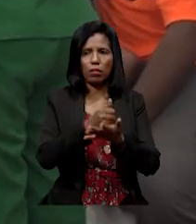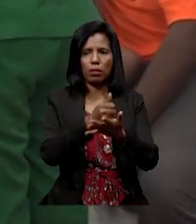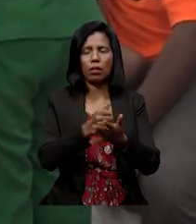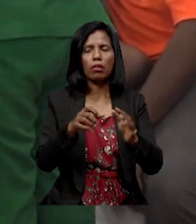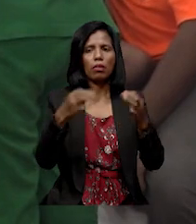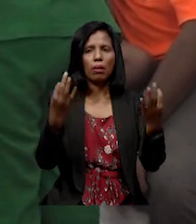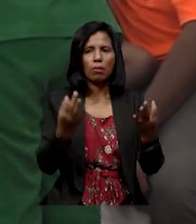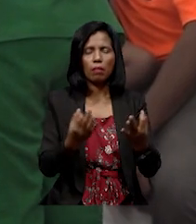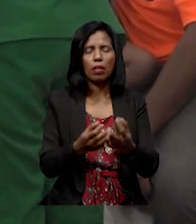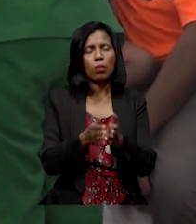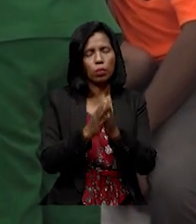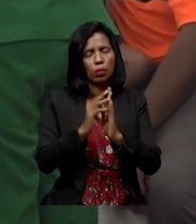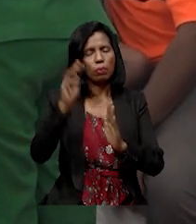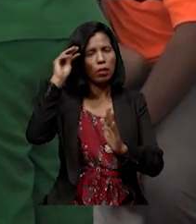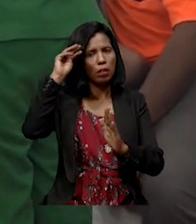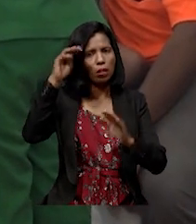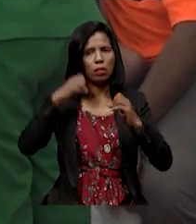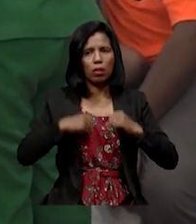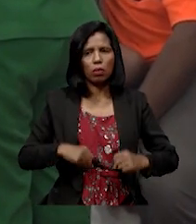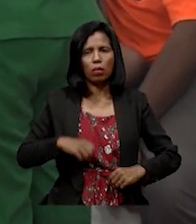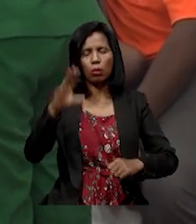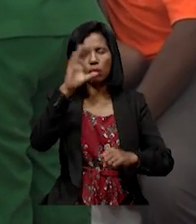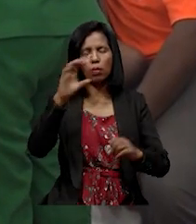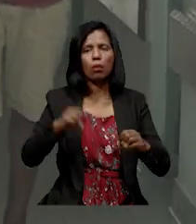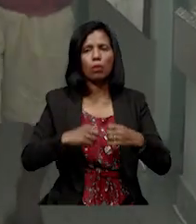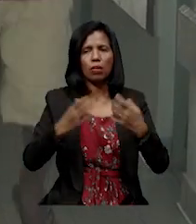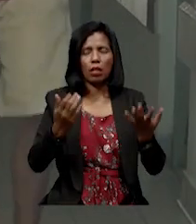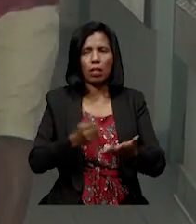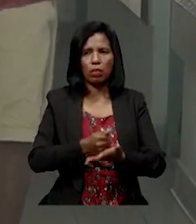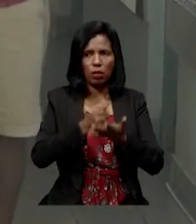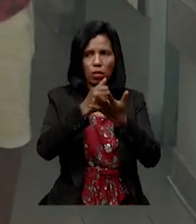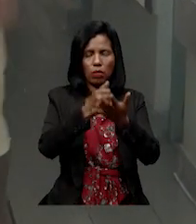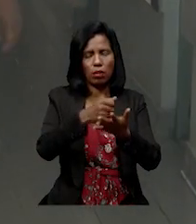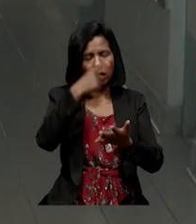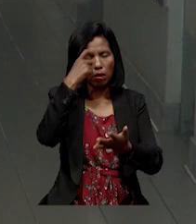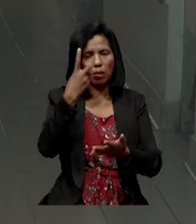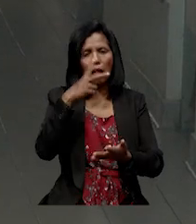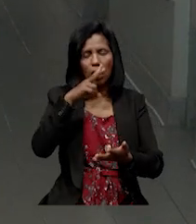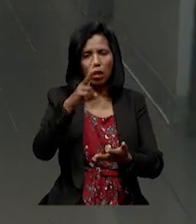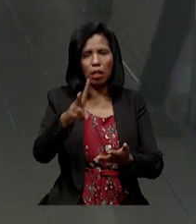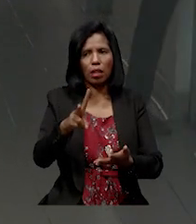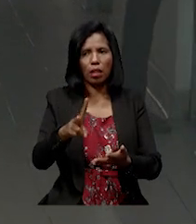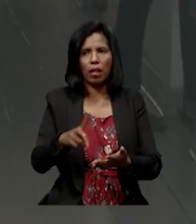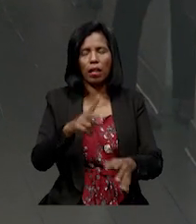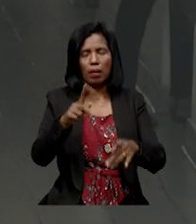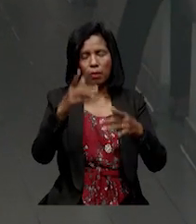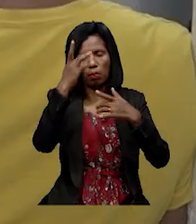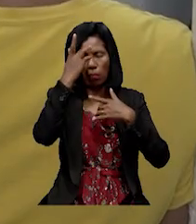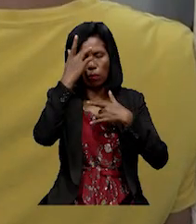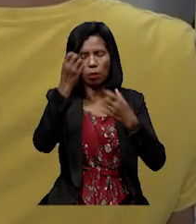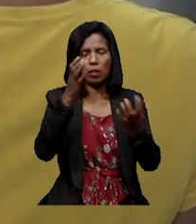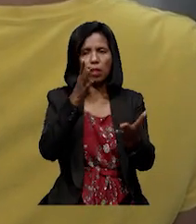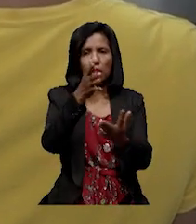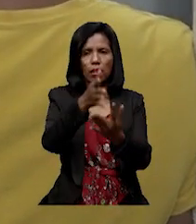Familia pasiente husuba Ministerio Saudi atu buka solusaun hodi resolve, tambahare ba realidadi. Pasiente balun tama iya